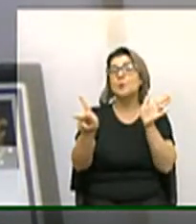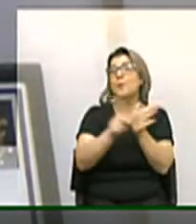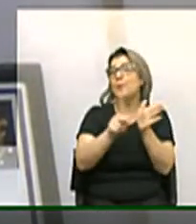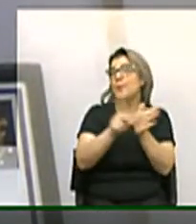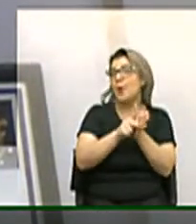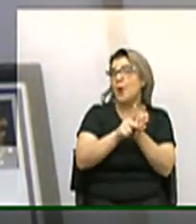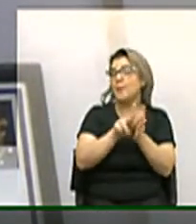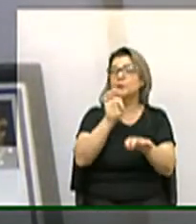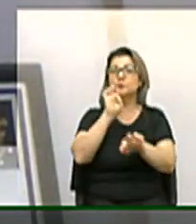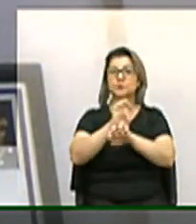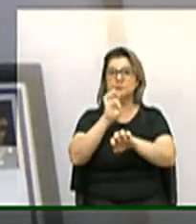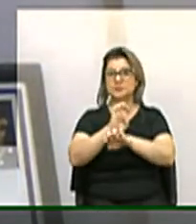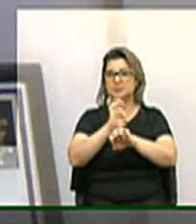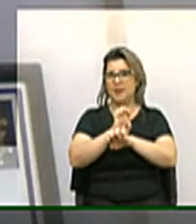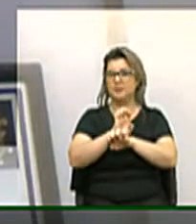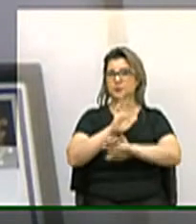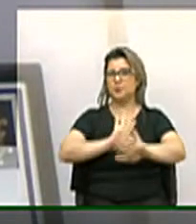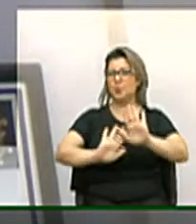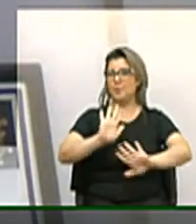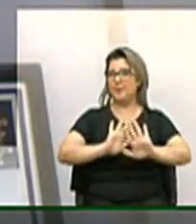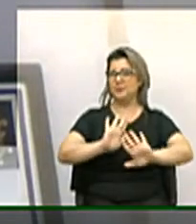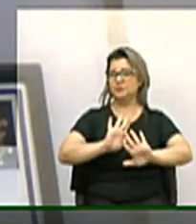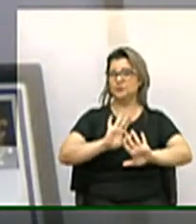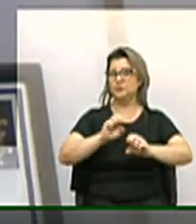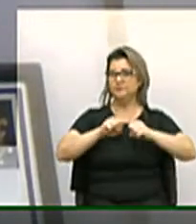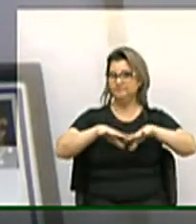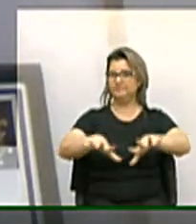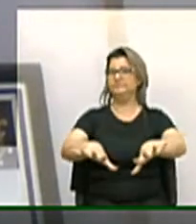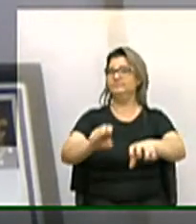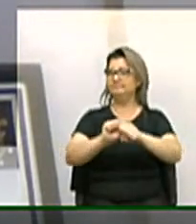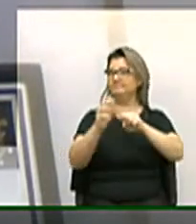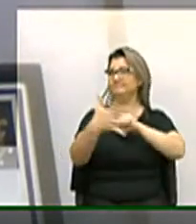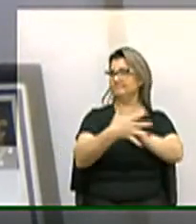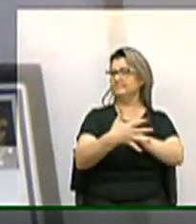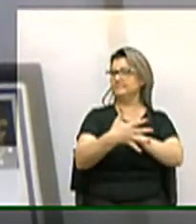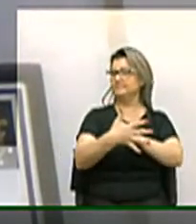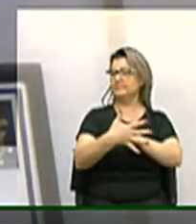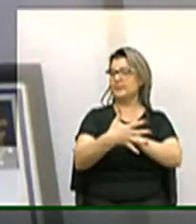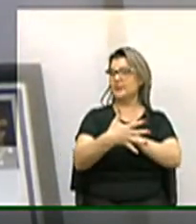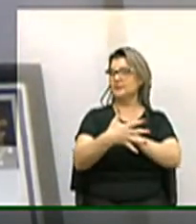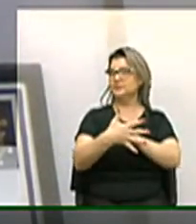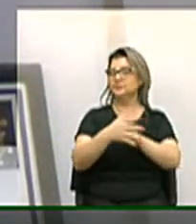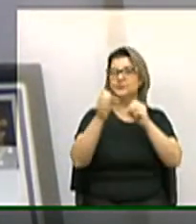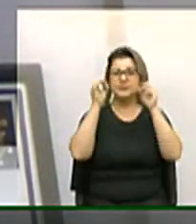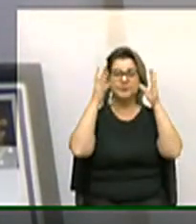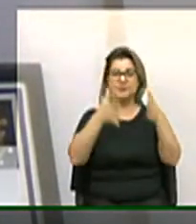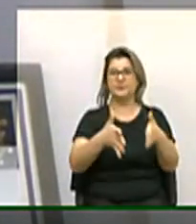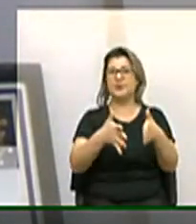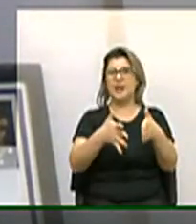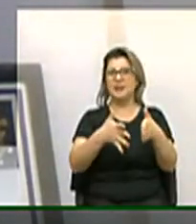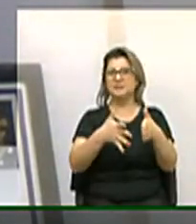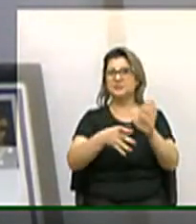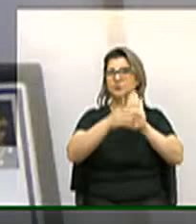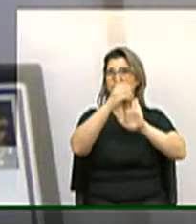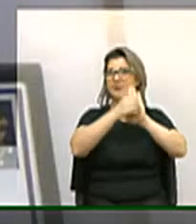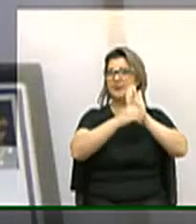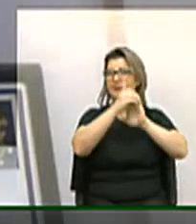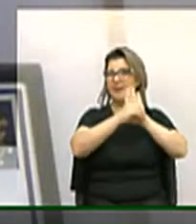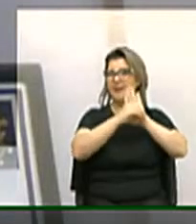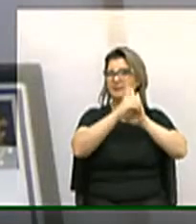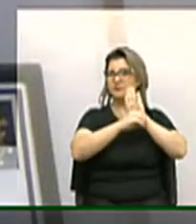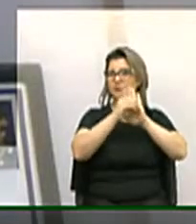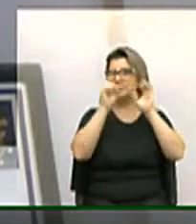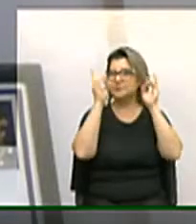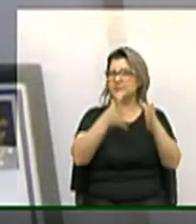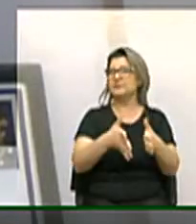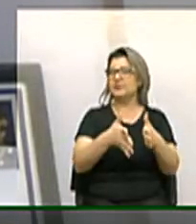o combate à pandemia de Covid-19 foram definidos num decreto que abriu créditos no orçamento no valor